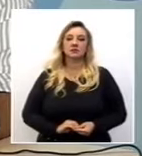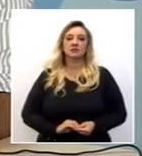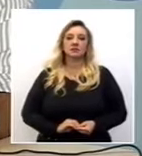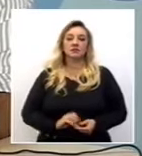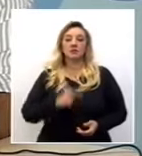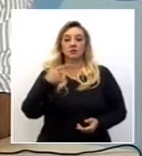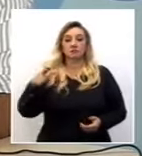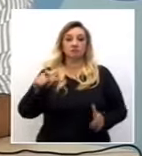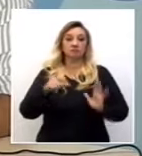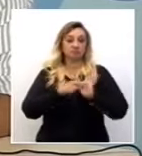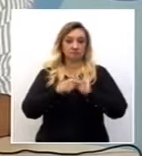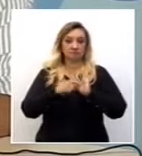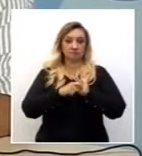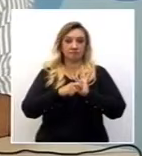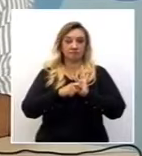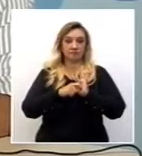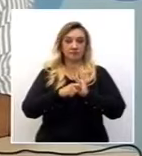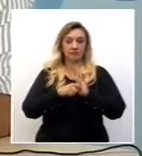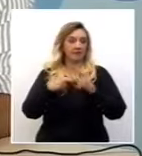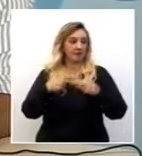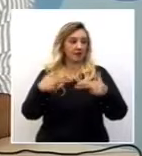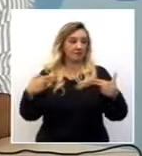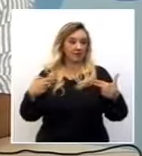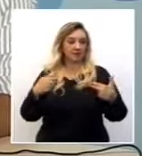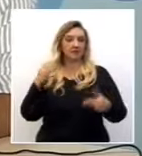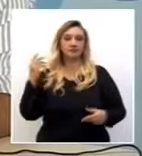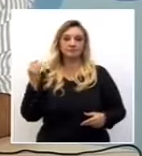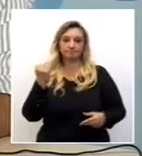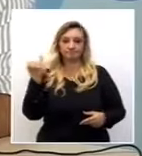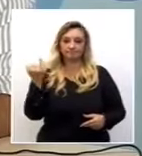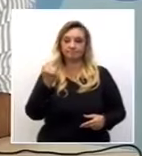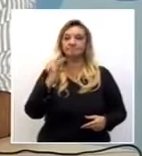últimos momentos, é uma ferramenta muito legal. Eu